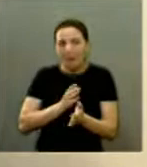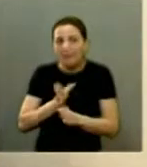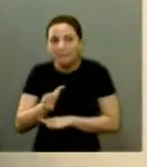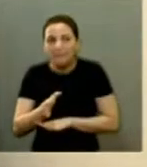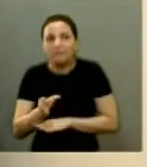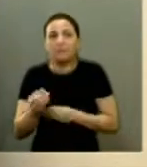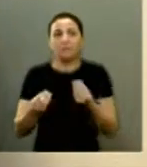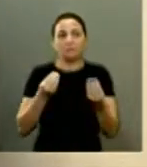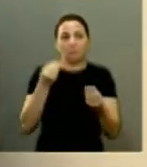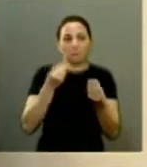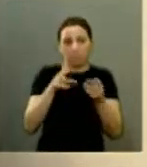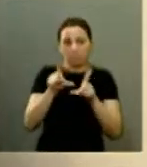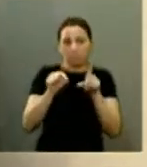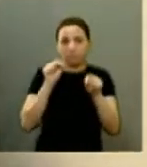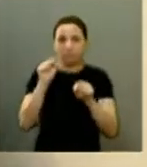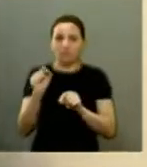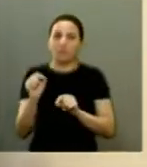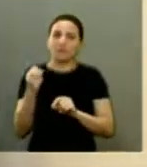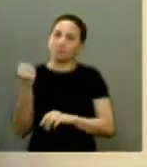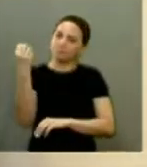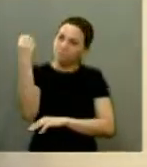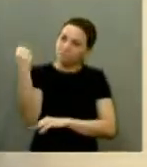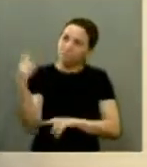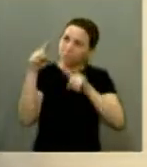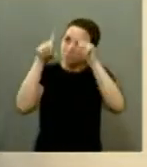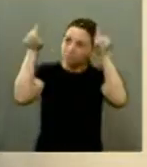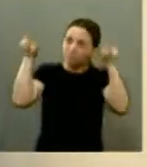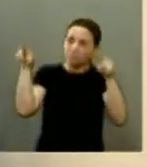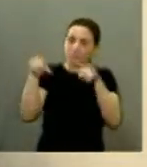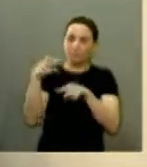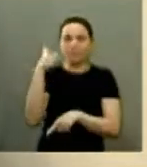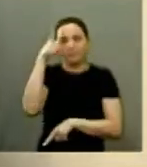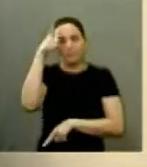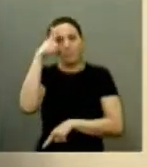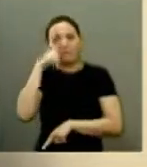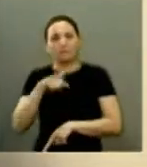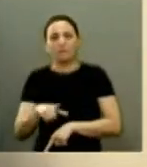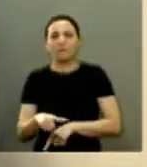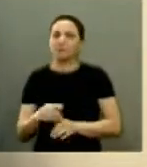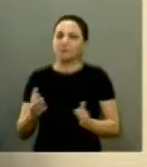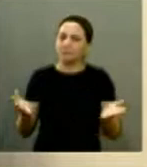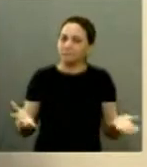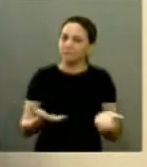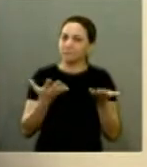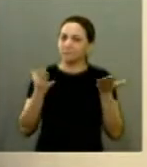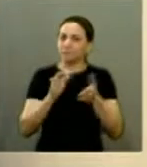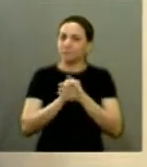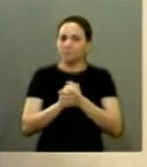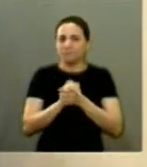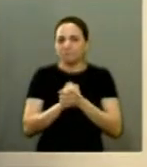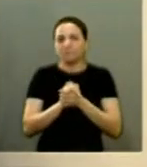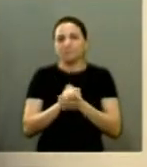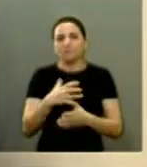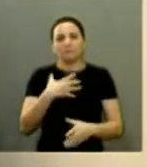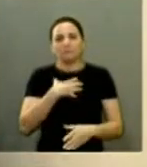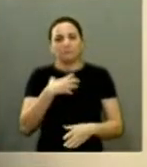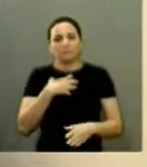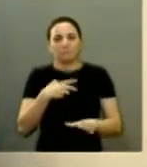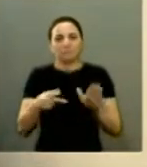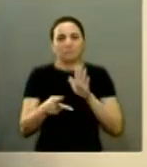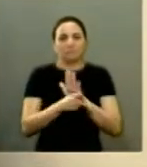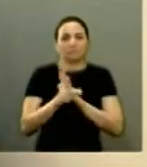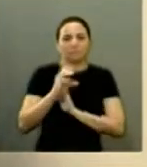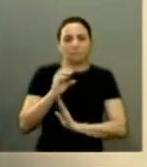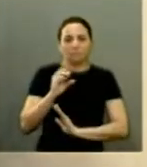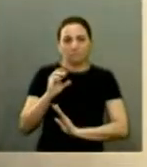dá tranquilidade, tudo sinalizado. É uma conquista enorme, então tem que dar os parabéns pelo mecanismo que o